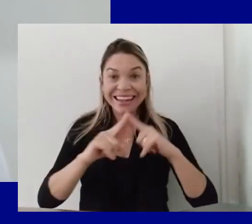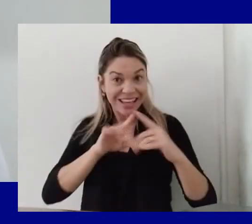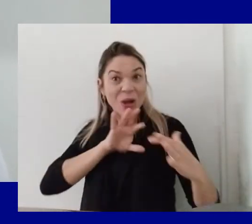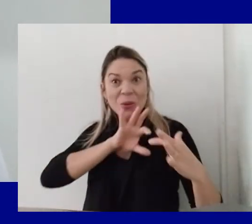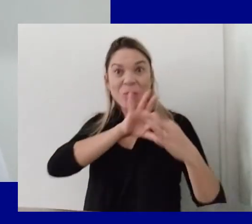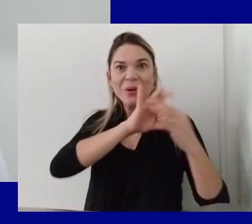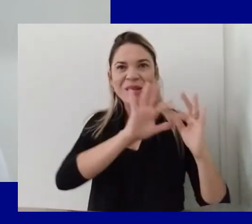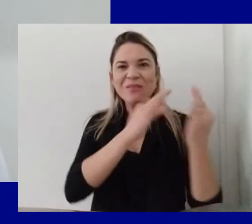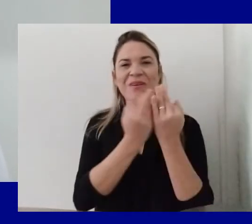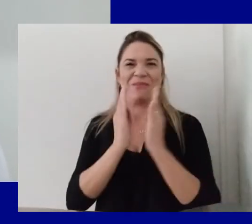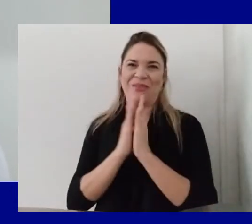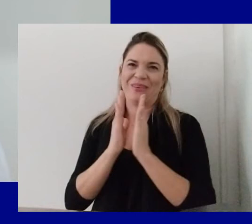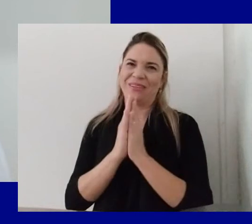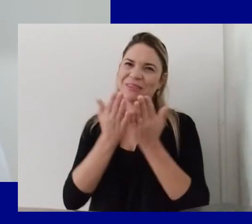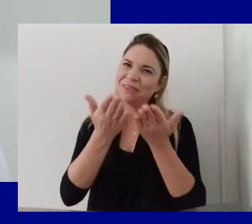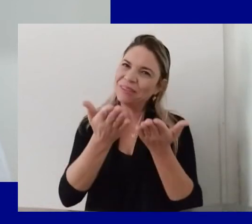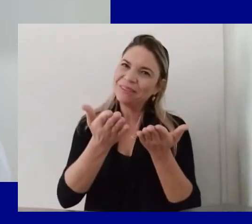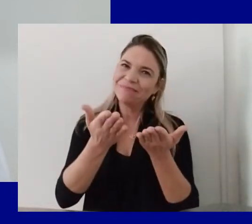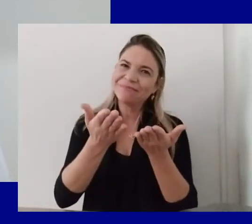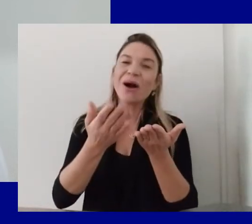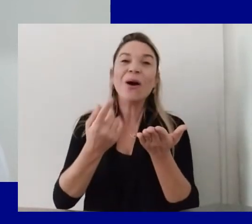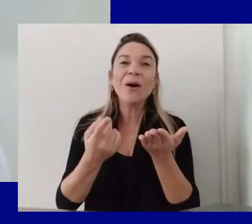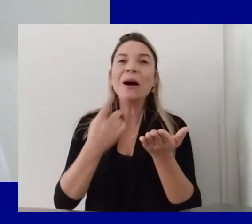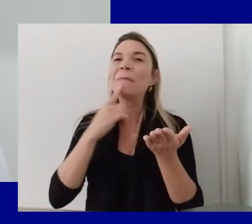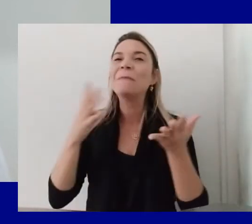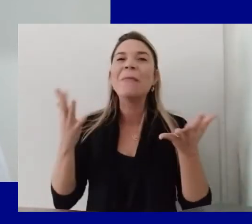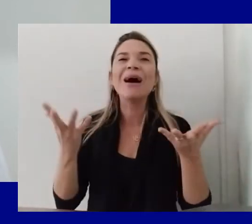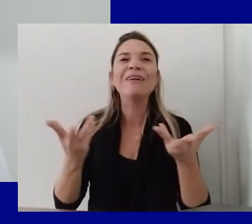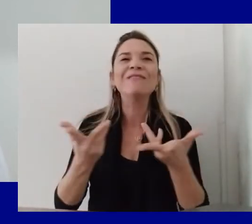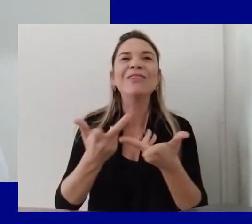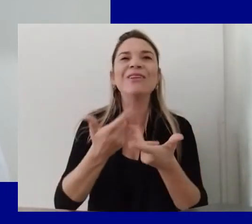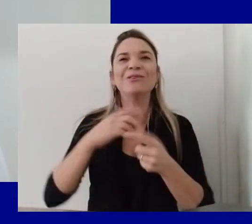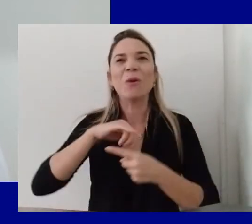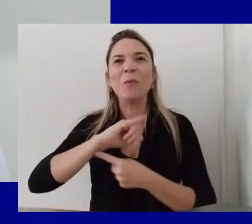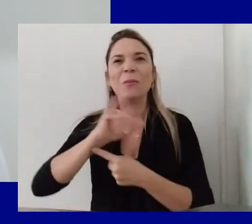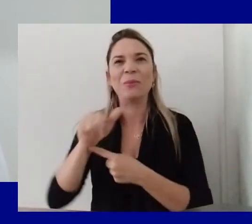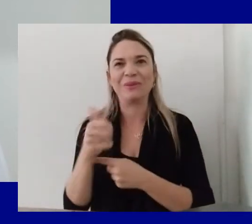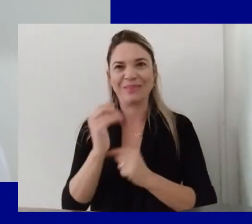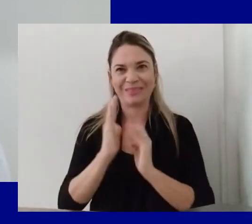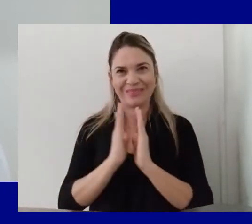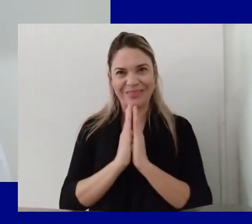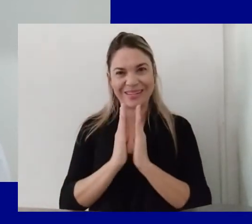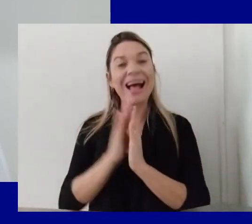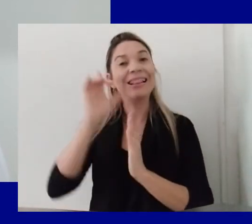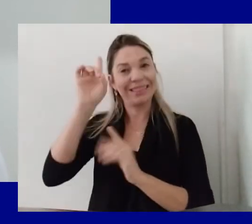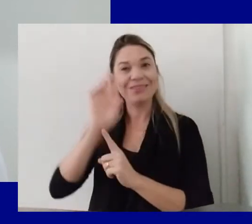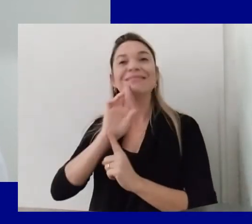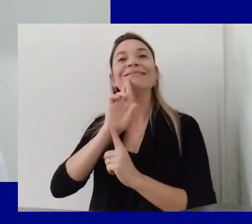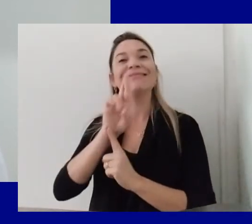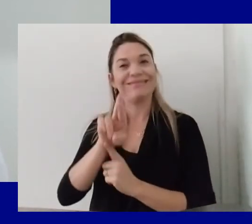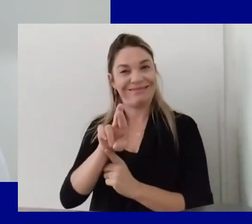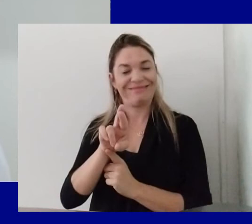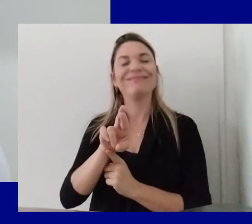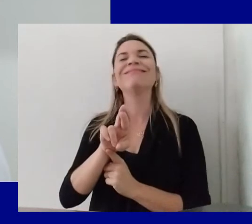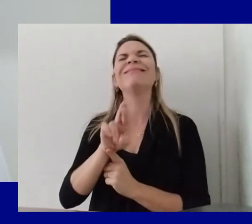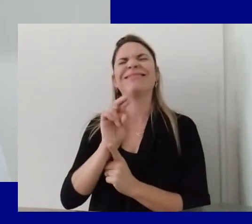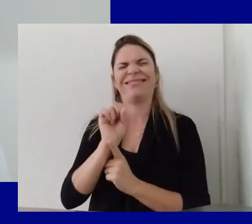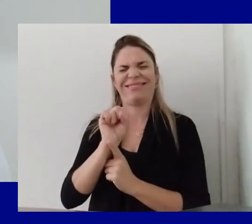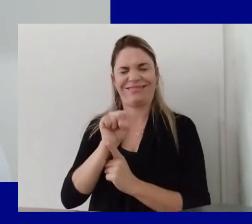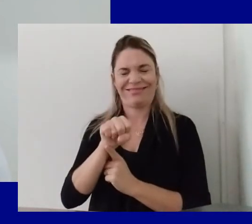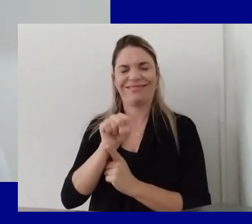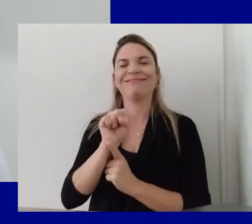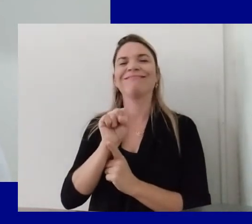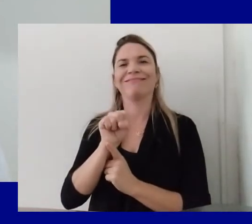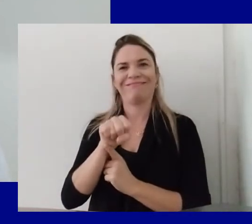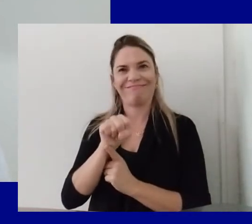privilégio é nosso, poder participar do agir de Deus através da oração. Deus responde à oração. Ele decidiu agir